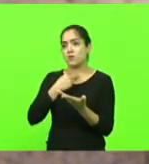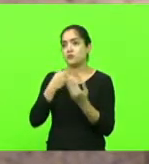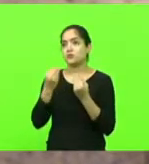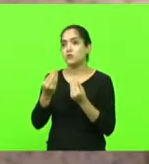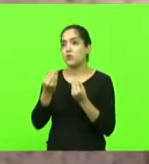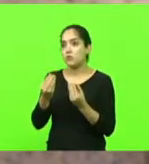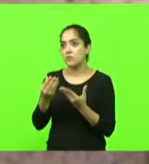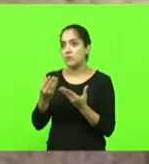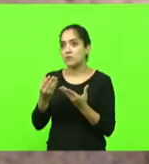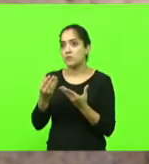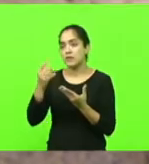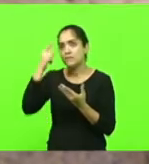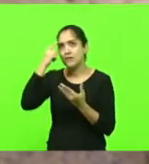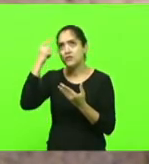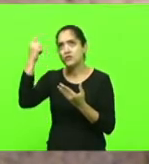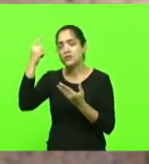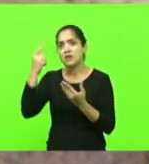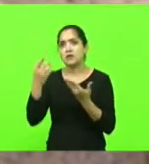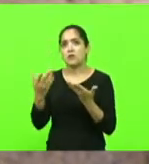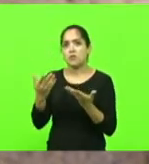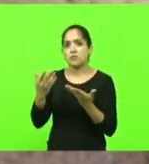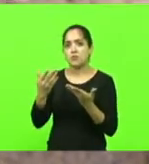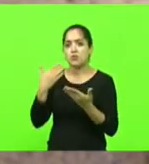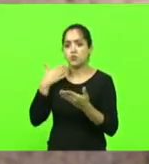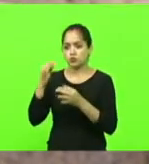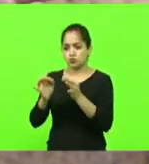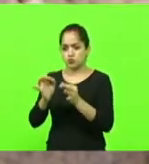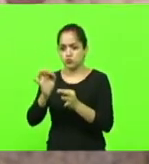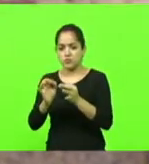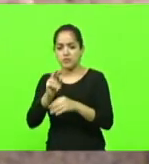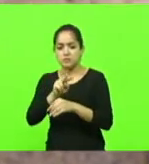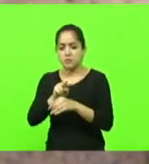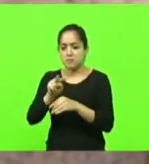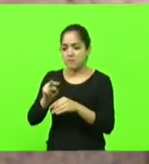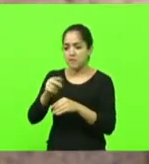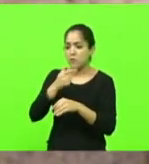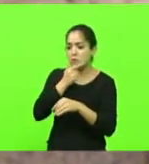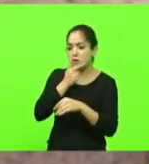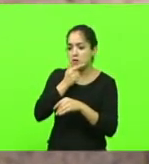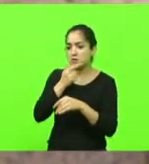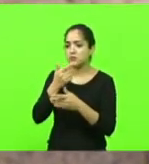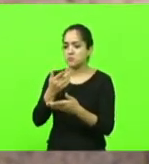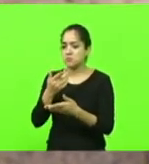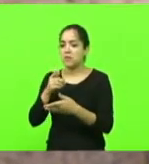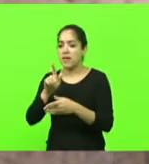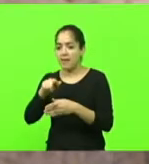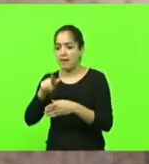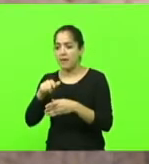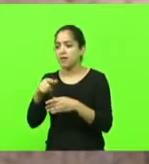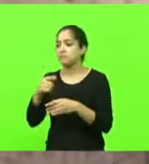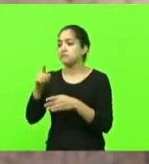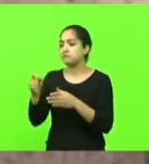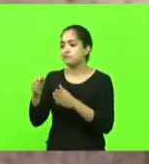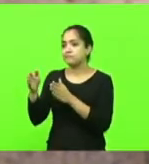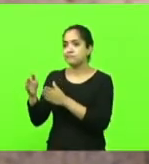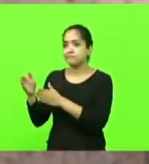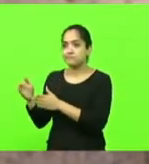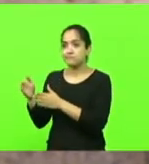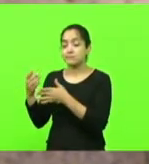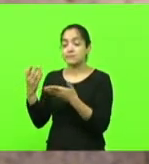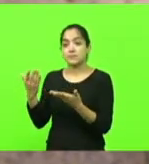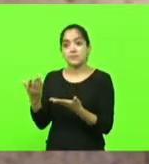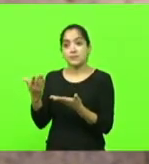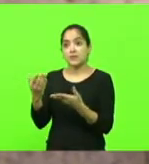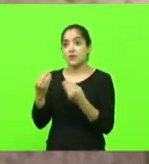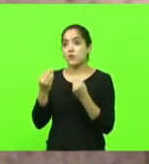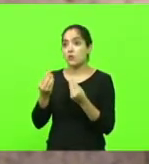esse campeonato, né? Chegava o juiz na frente do queijo, olhava, de fato, é um queijo próximo. Ou seja, isso é um